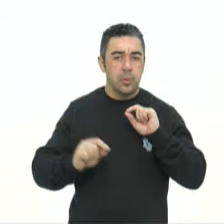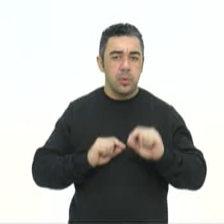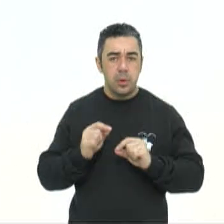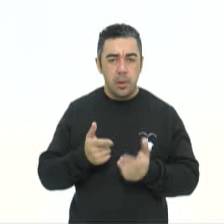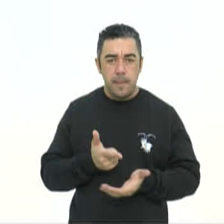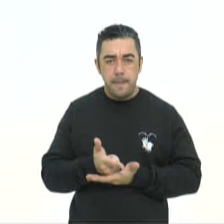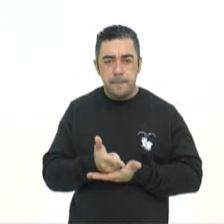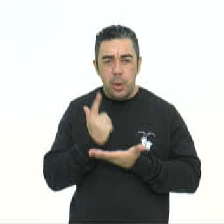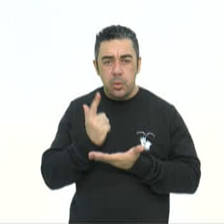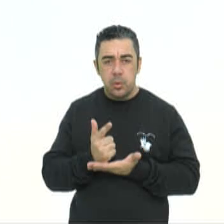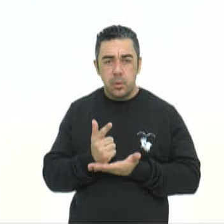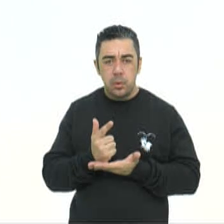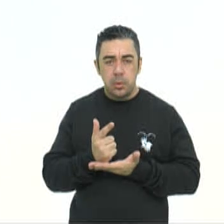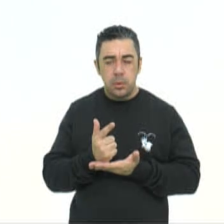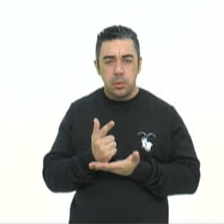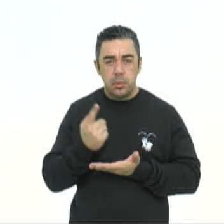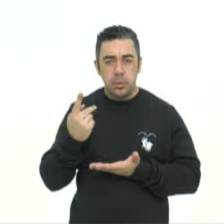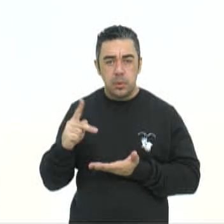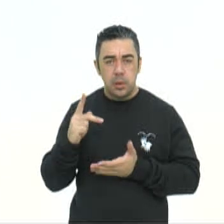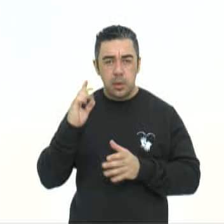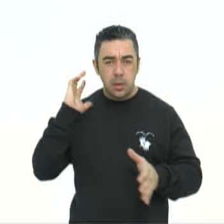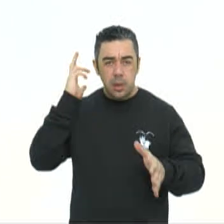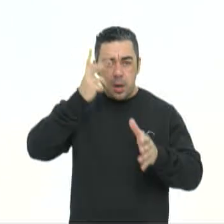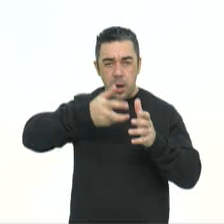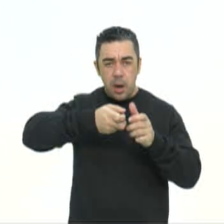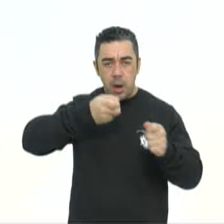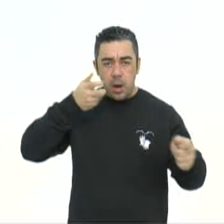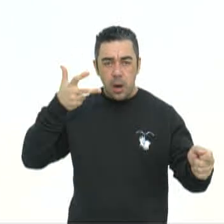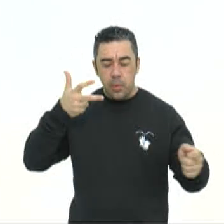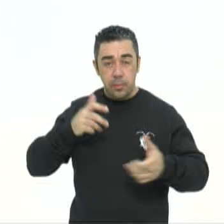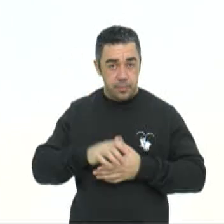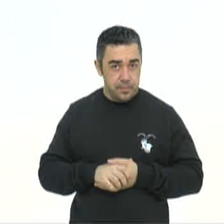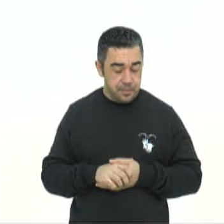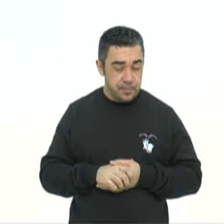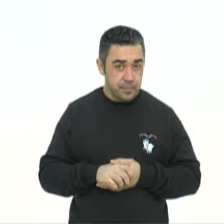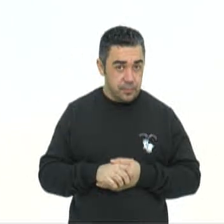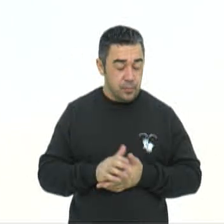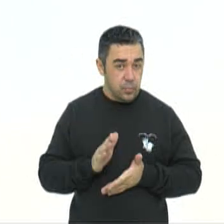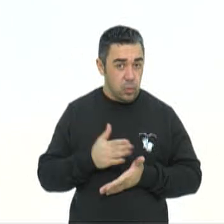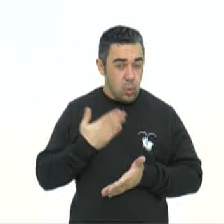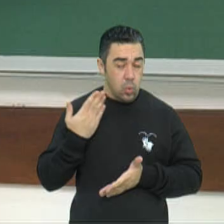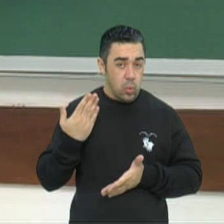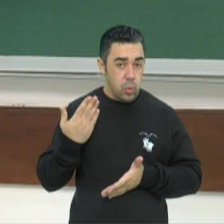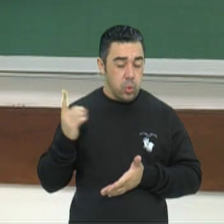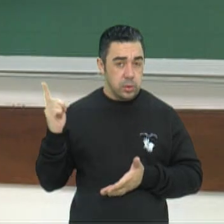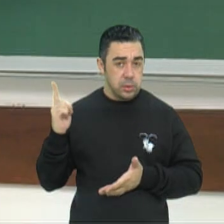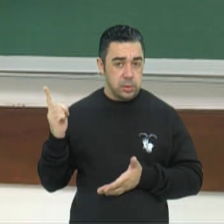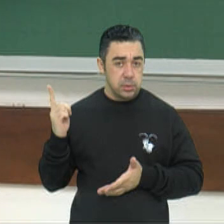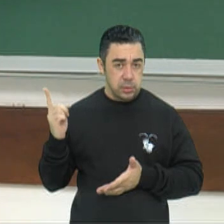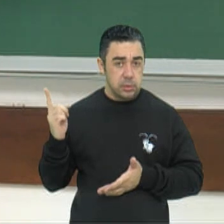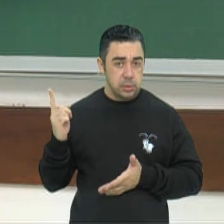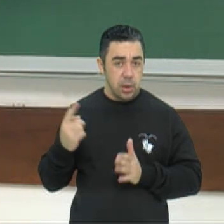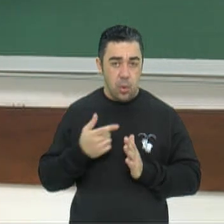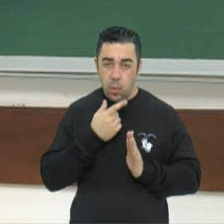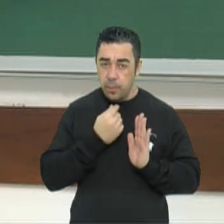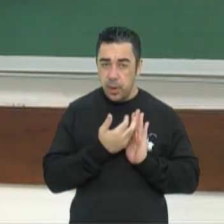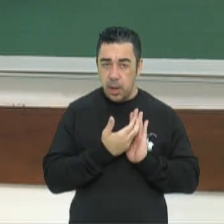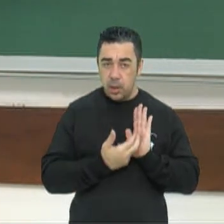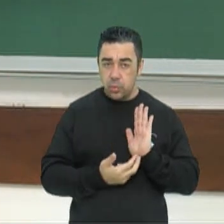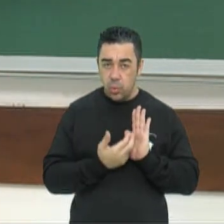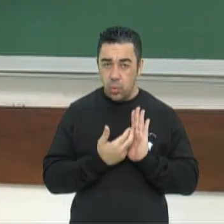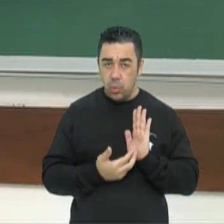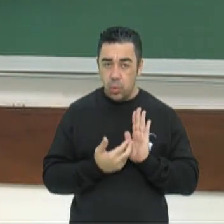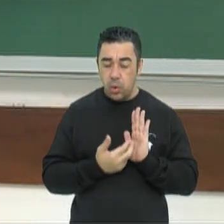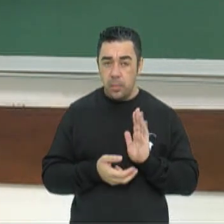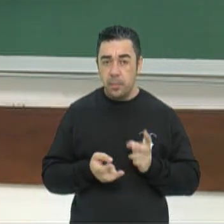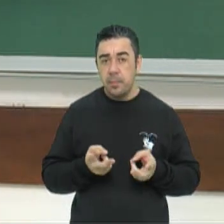e bala sobre o arco e flecha. Então aqui, pelo registro do presidente da província, a